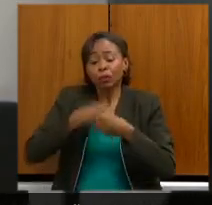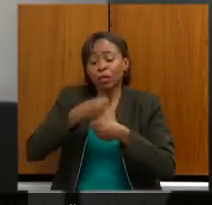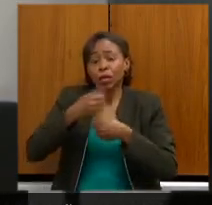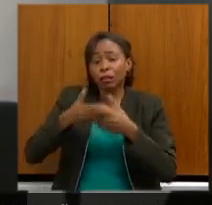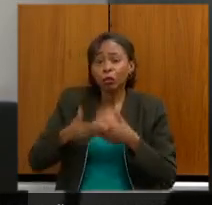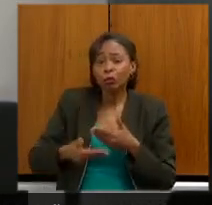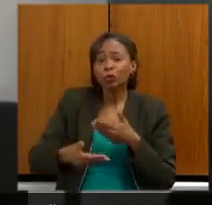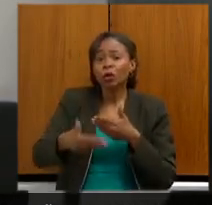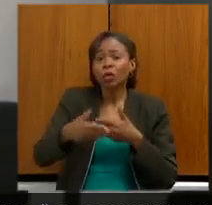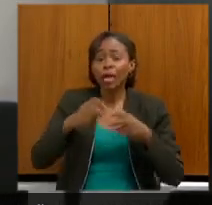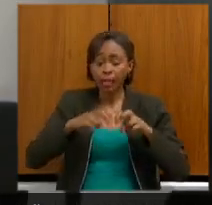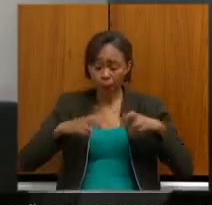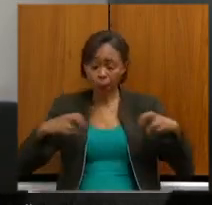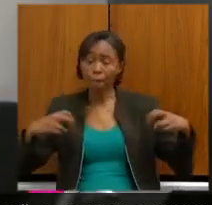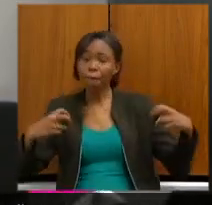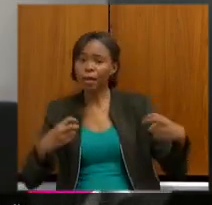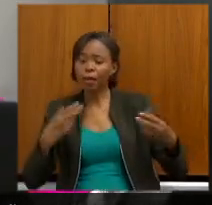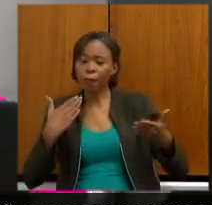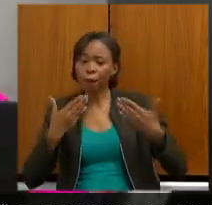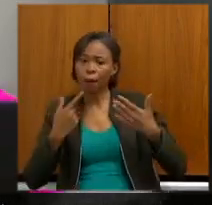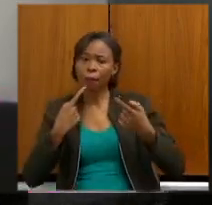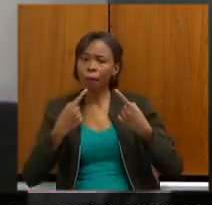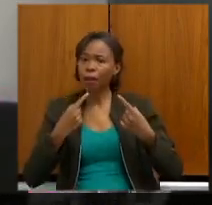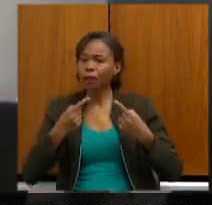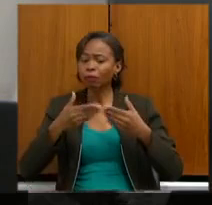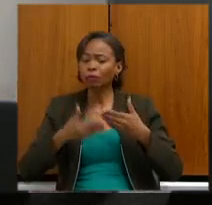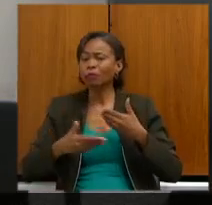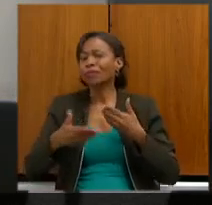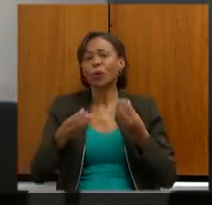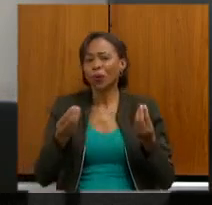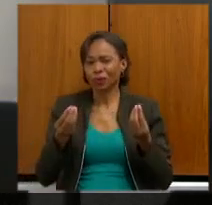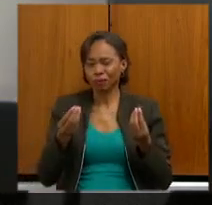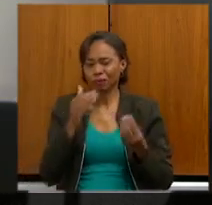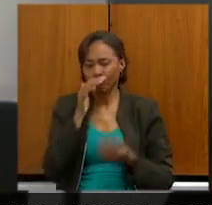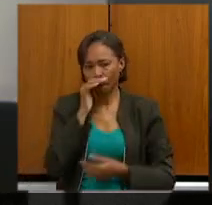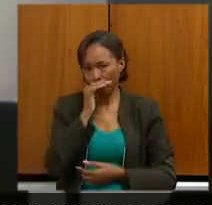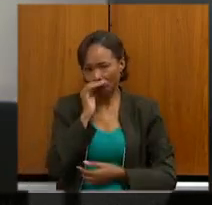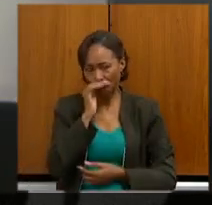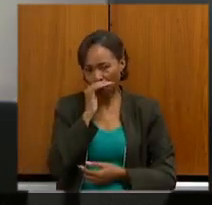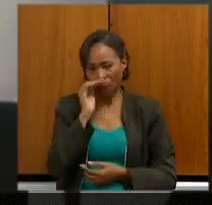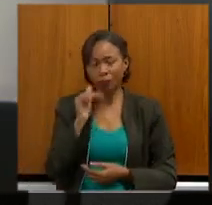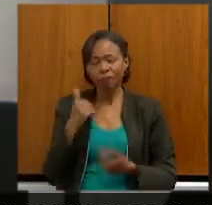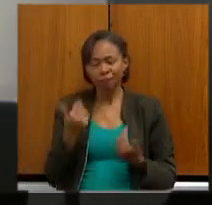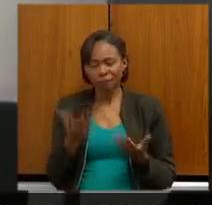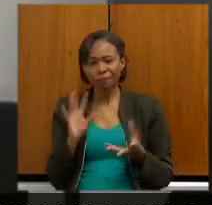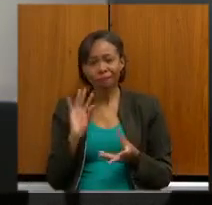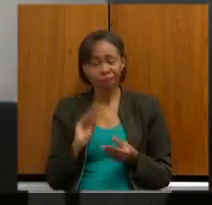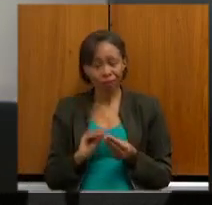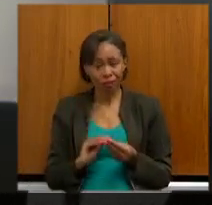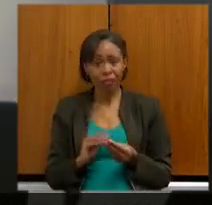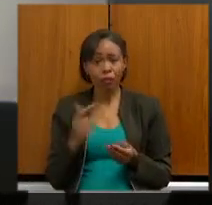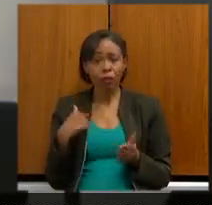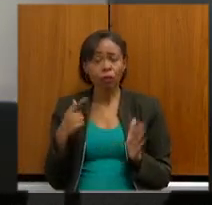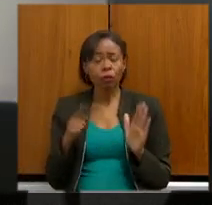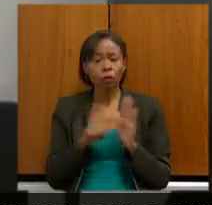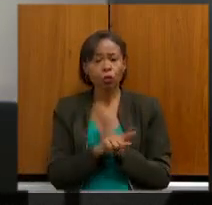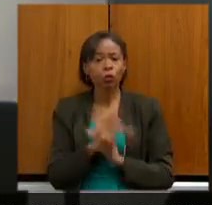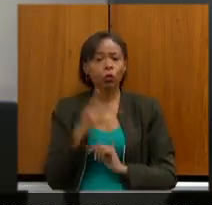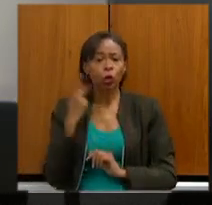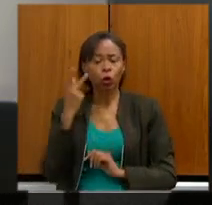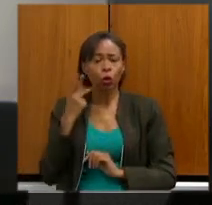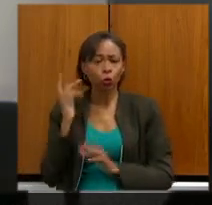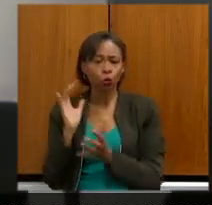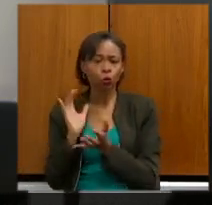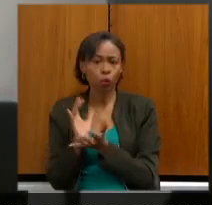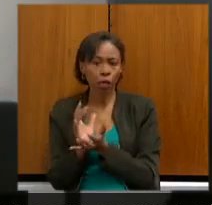para essa mesa e para Esse instrumento bem é isso pergunto os parlamentares aqui que